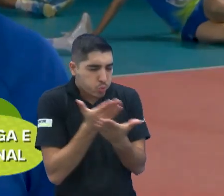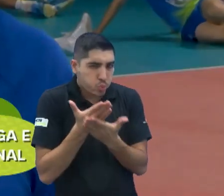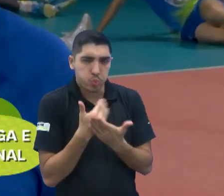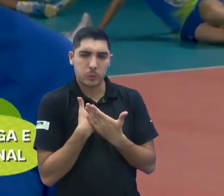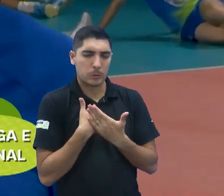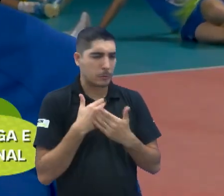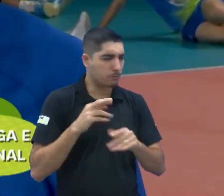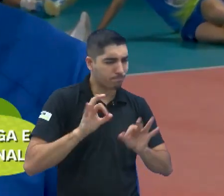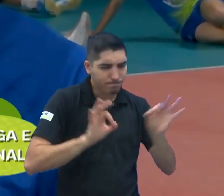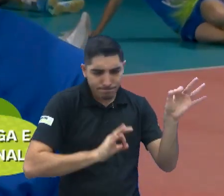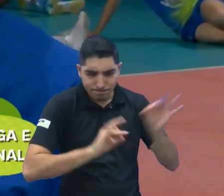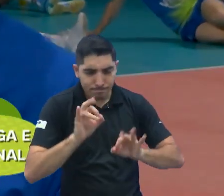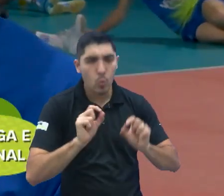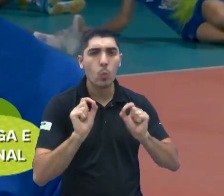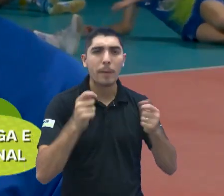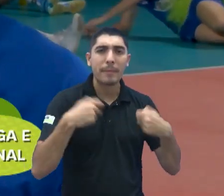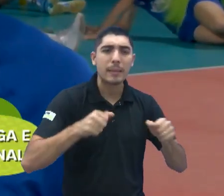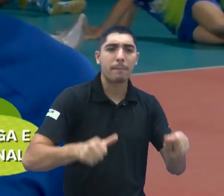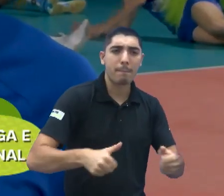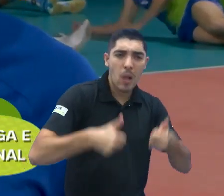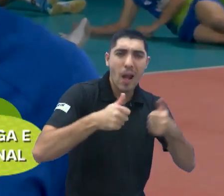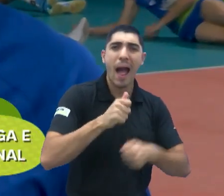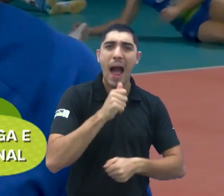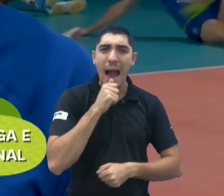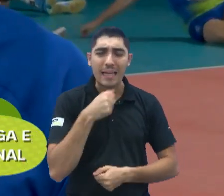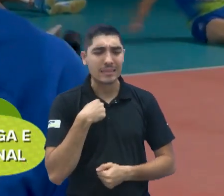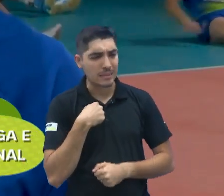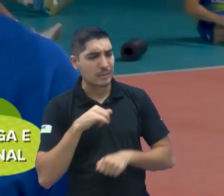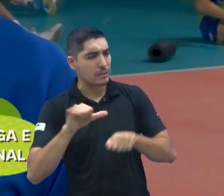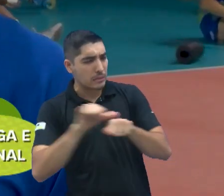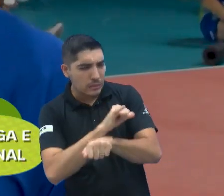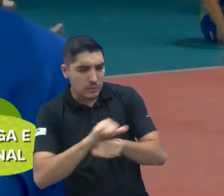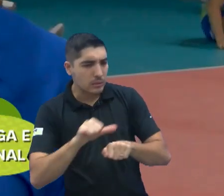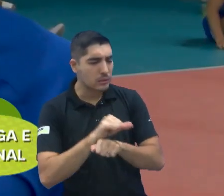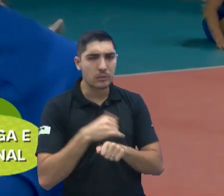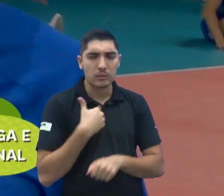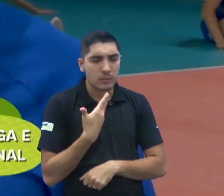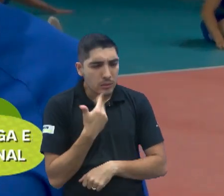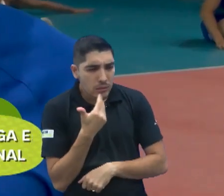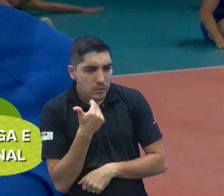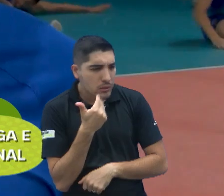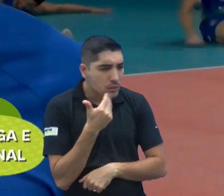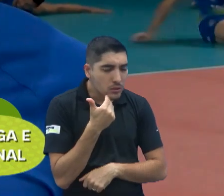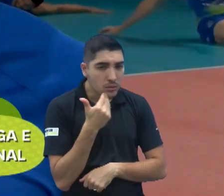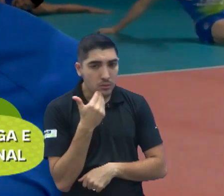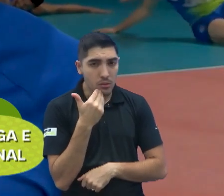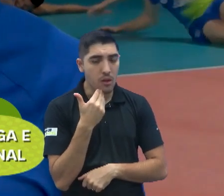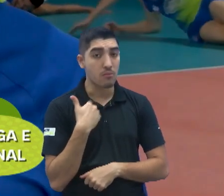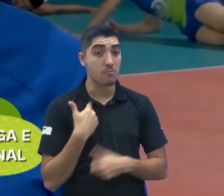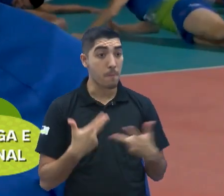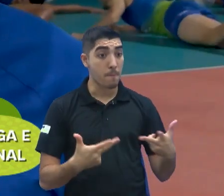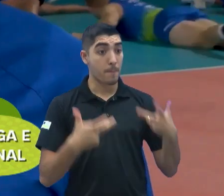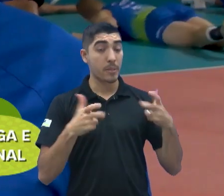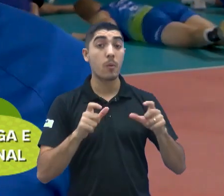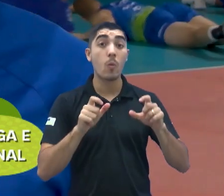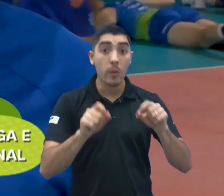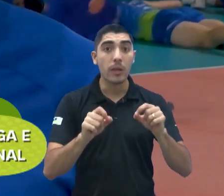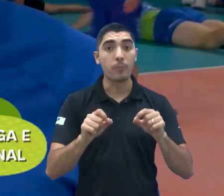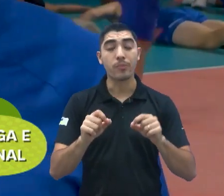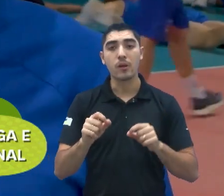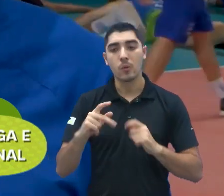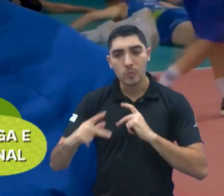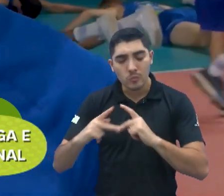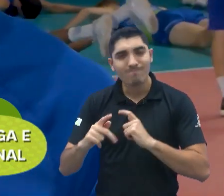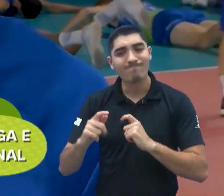quais fundamentos que a gente podia apertar um pouco mais para trazer um pouco mais de resultado. E a gente viu, no geral, que os números são muito próximos, como a